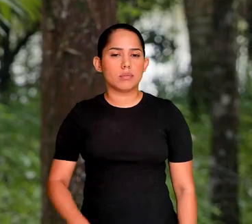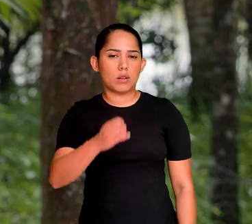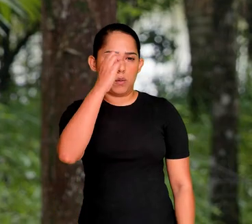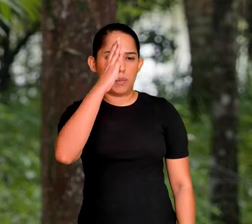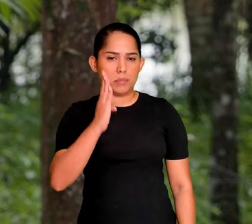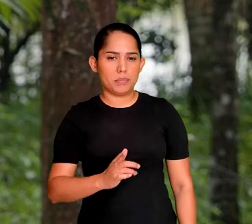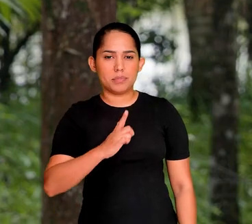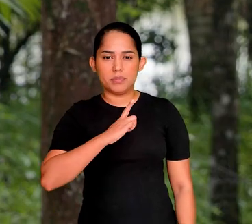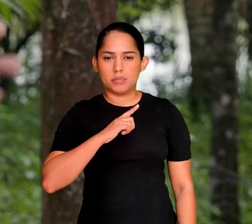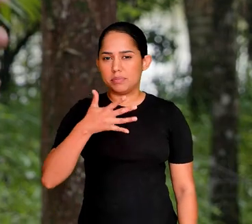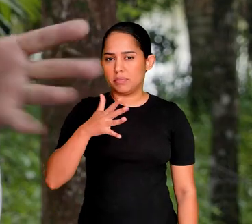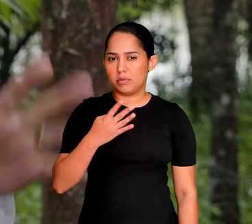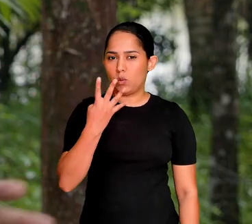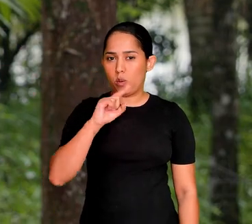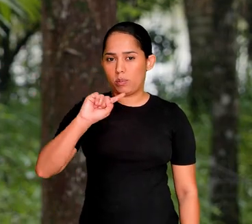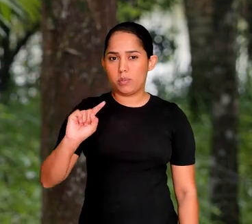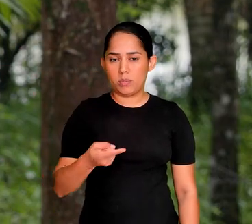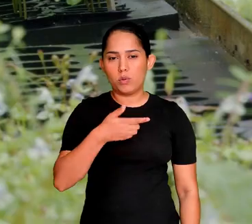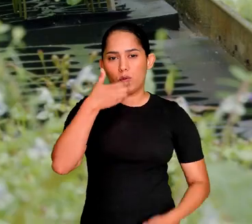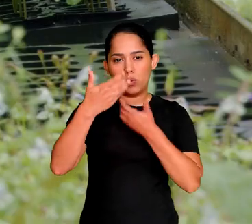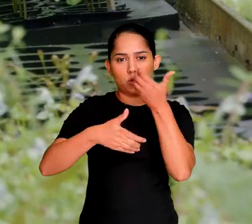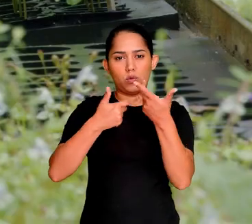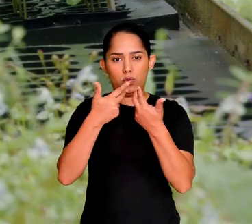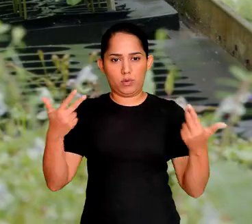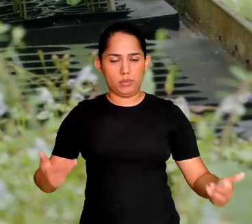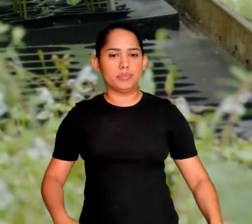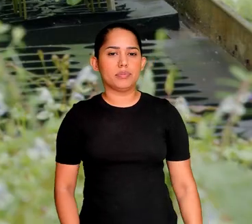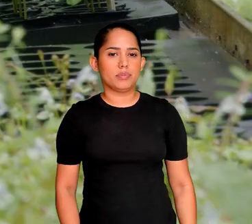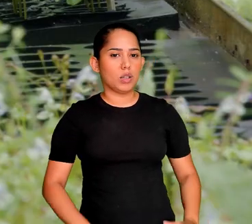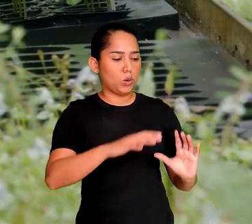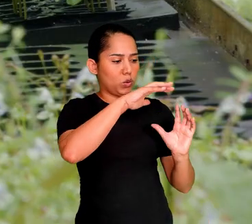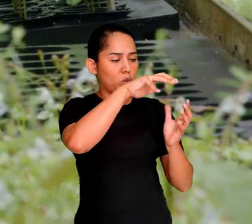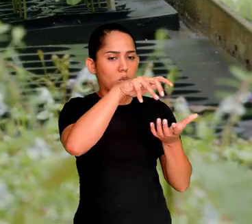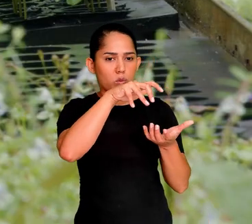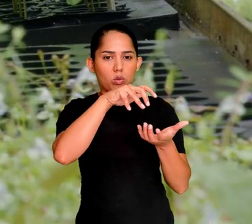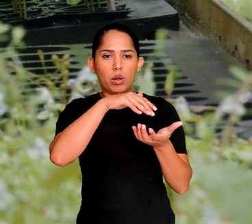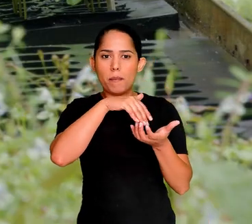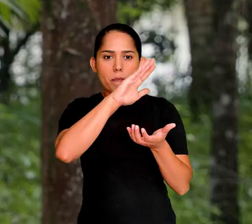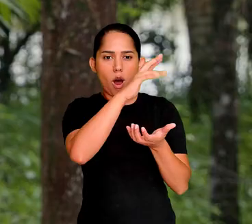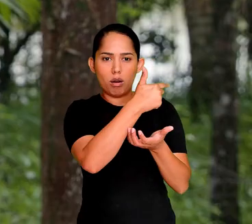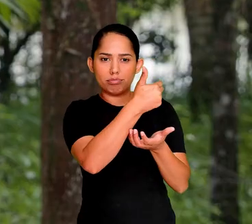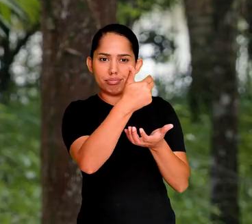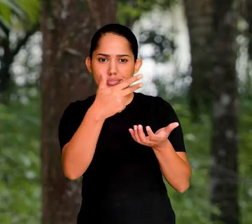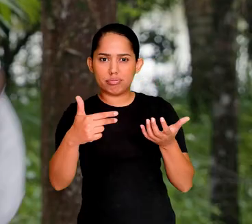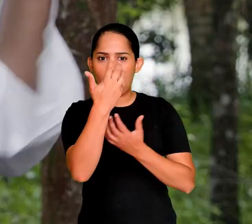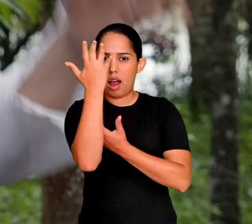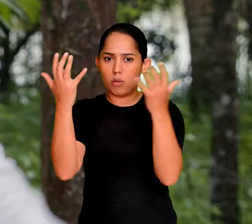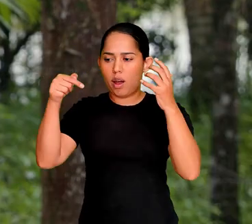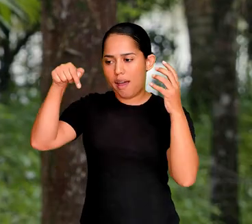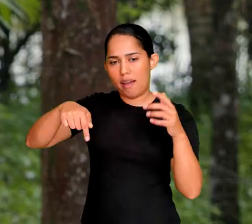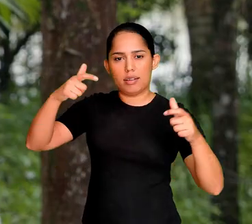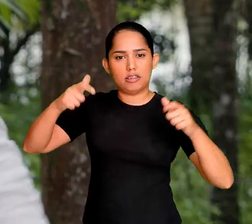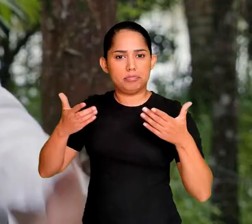O Brasil tem em torno de 4.000 frutas e no mundo a maior biodiversidade arbórea